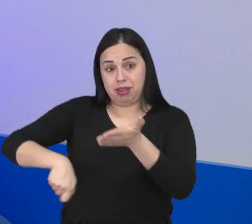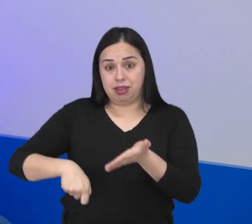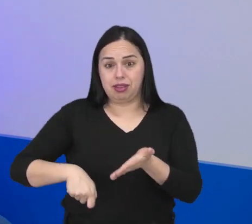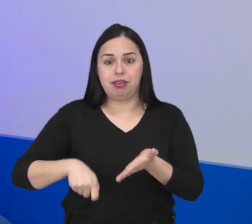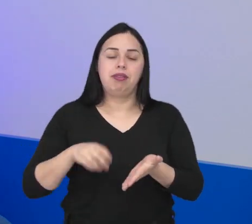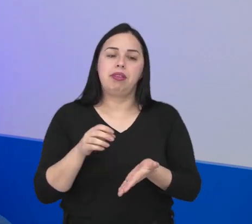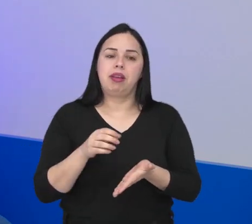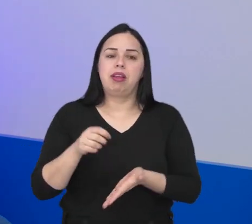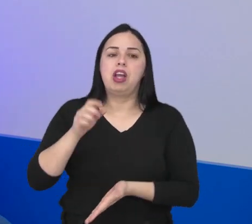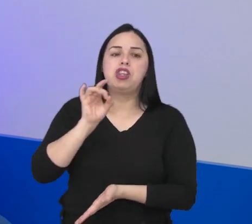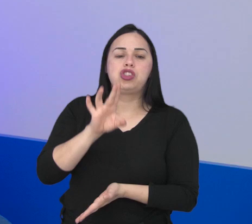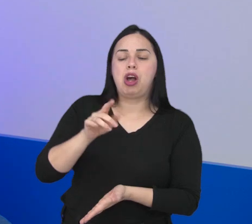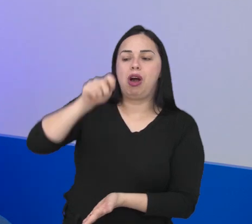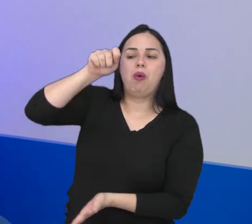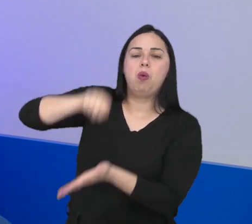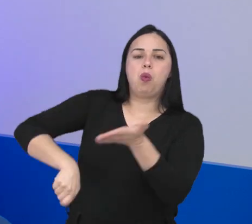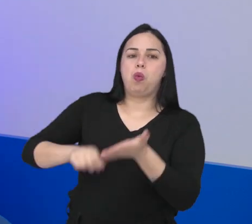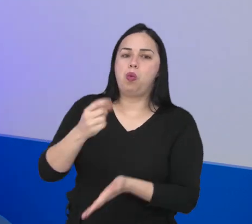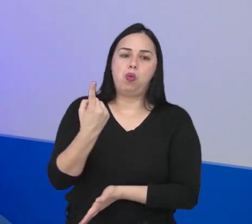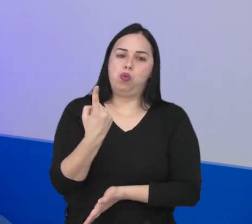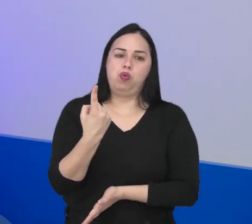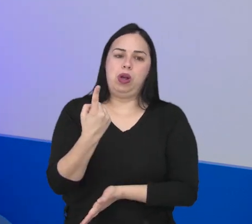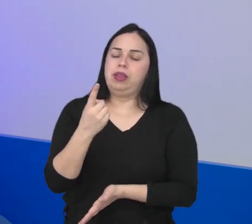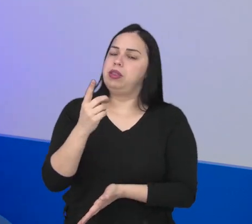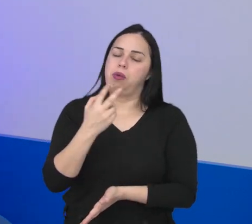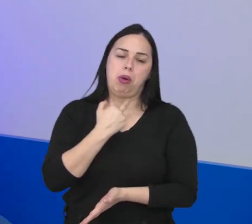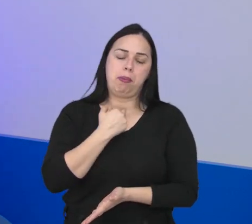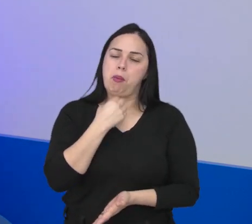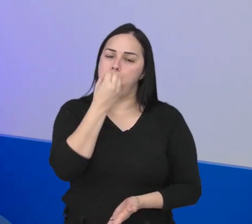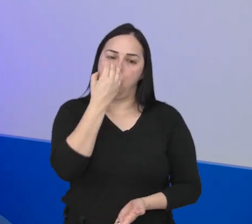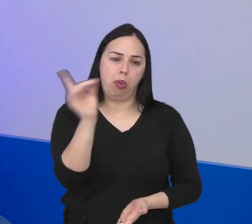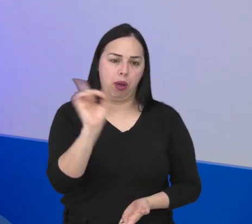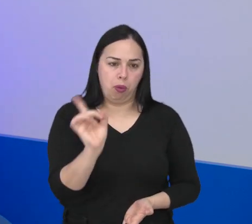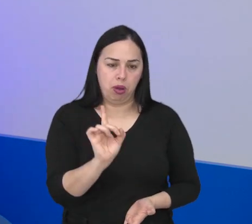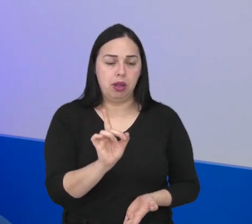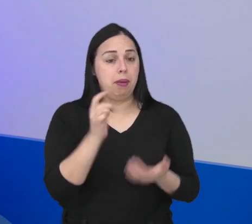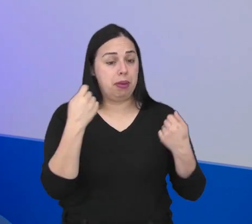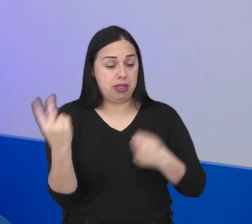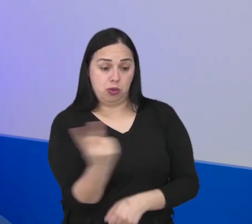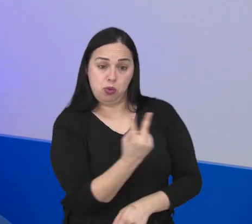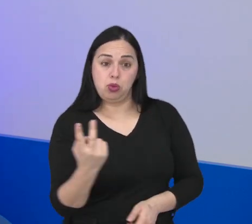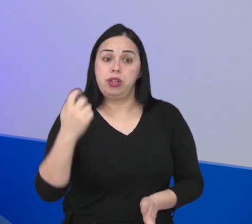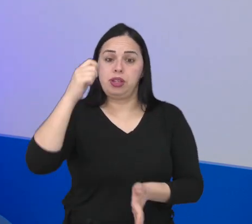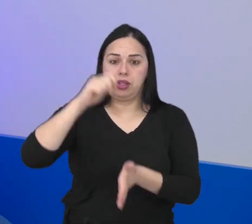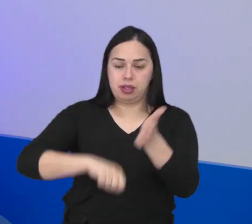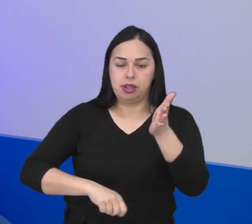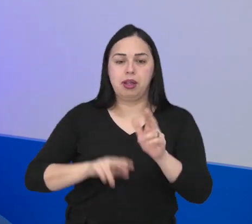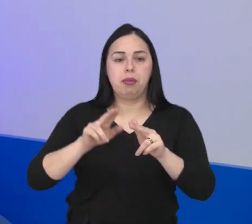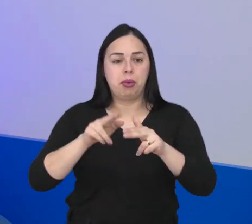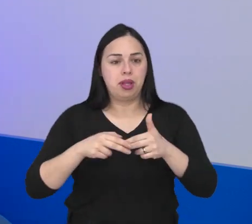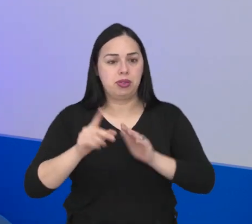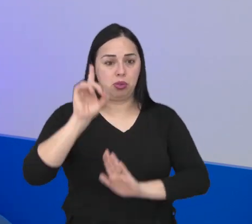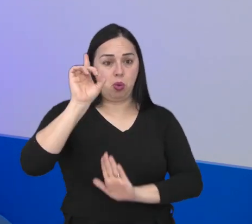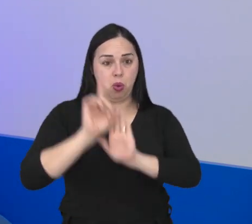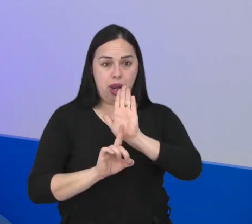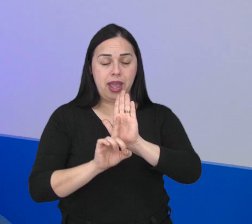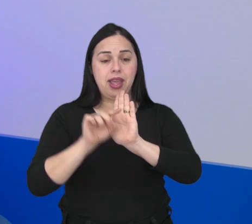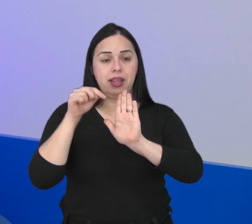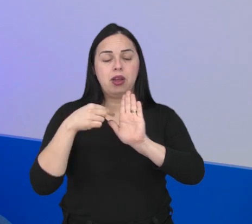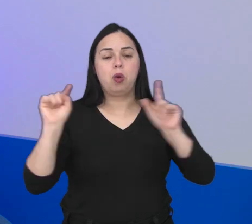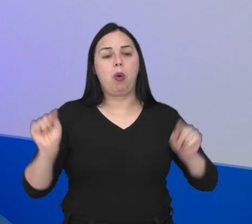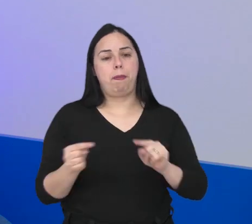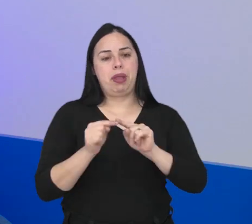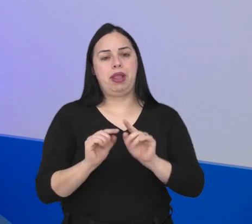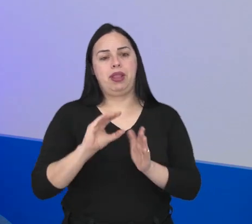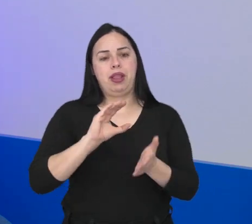partes, tá? Não é aconselhado nem para um lado nem para o outro não ter um contrato sobre isso. mesmo porque os direitos gerais, como eu disse, estão previstos